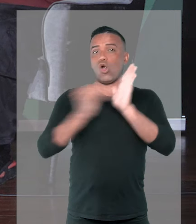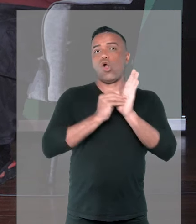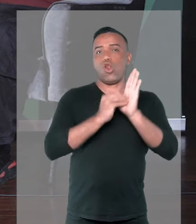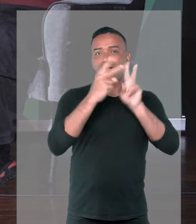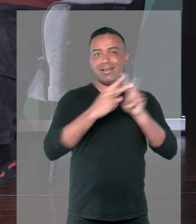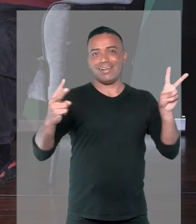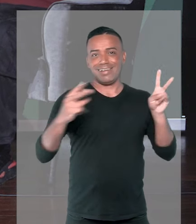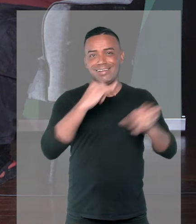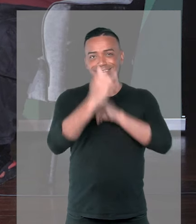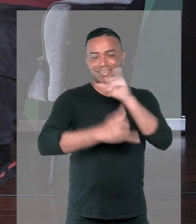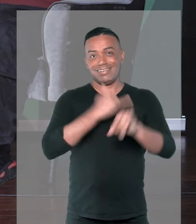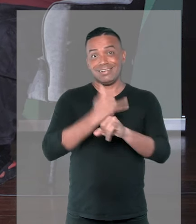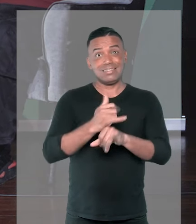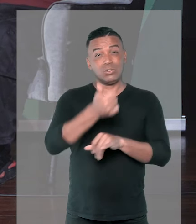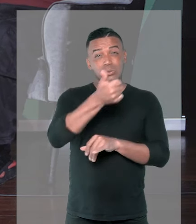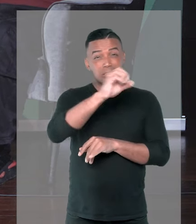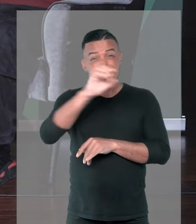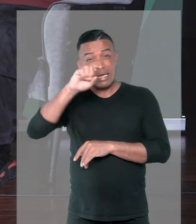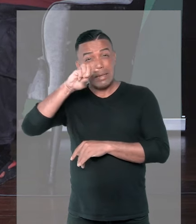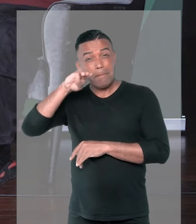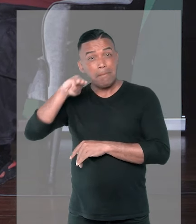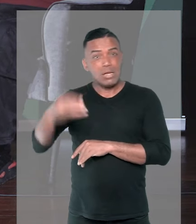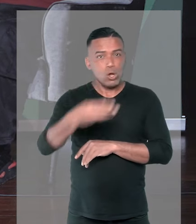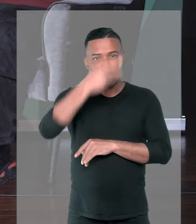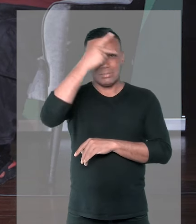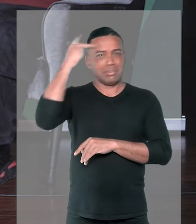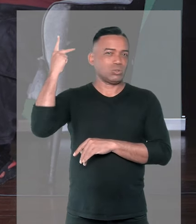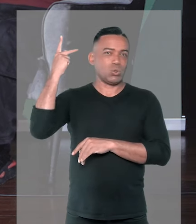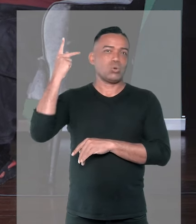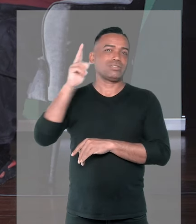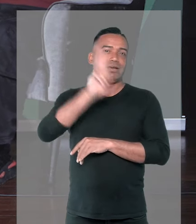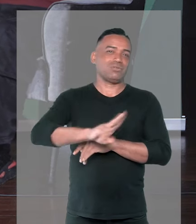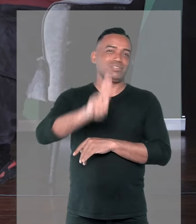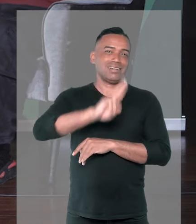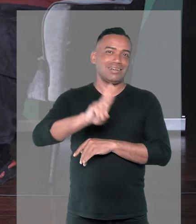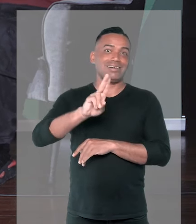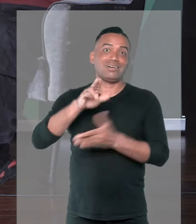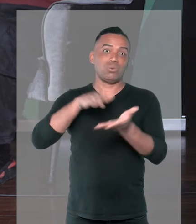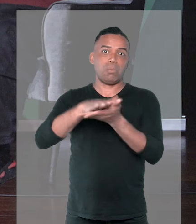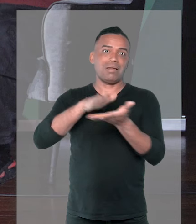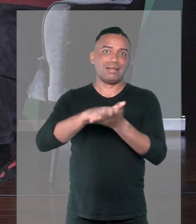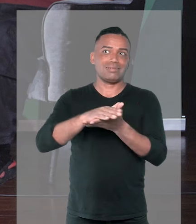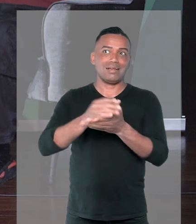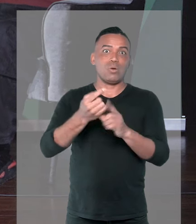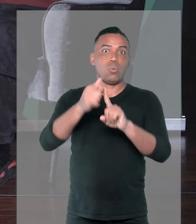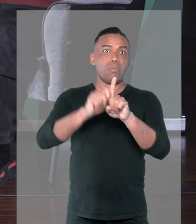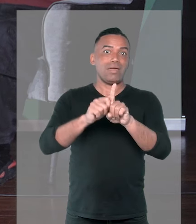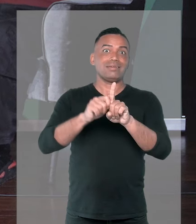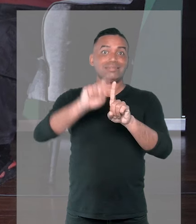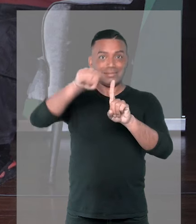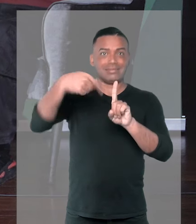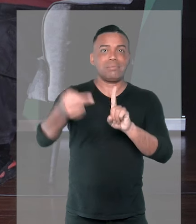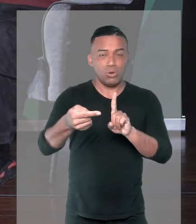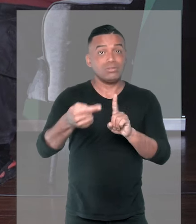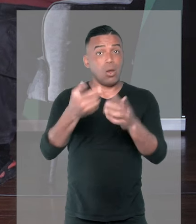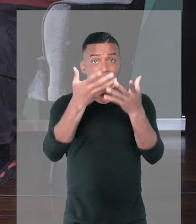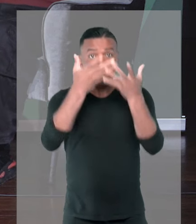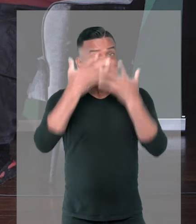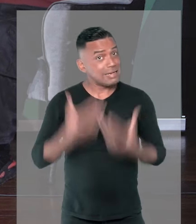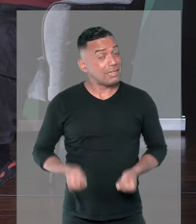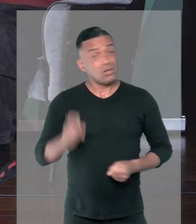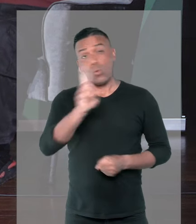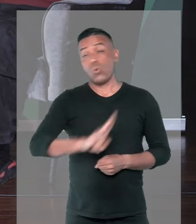pessoas estavam usando esse código um mês depois Dee ser publicado tá certo é o sistema de informação que teve a aceitação e